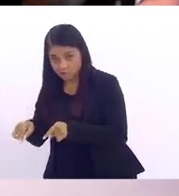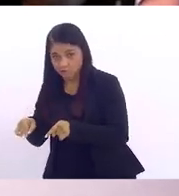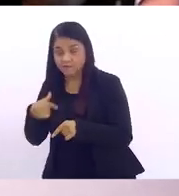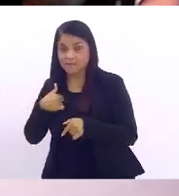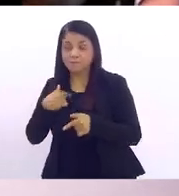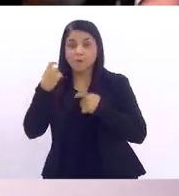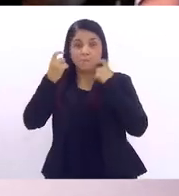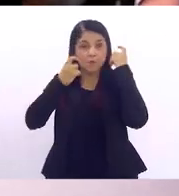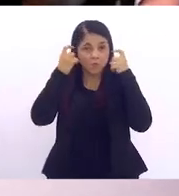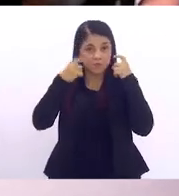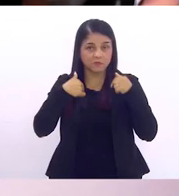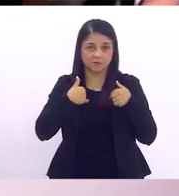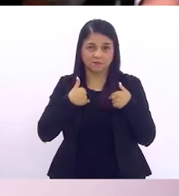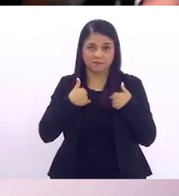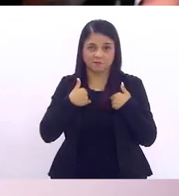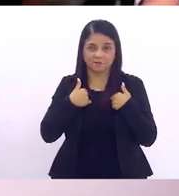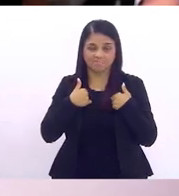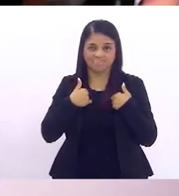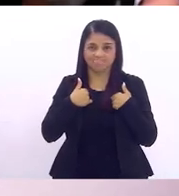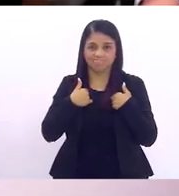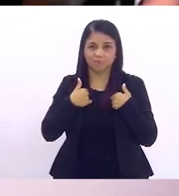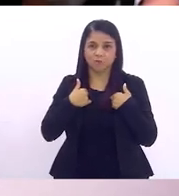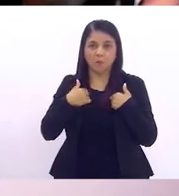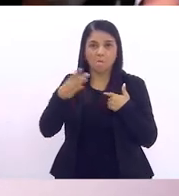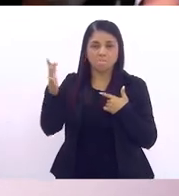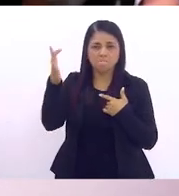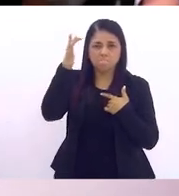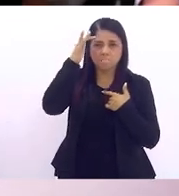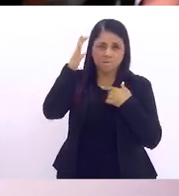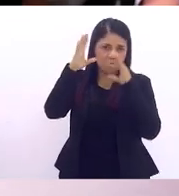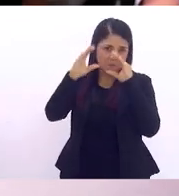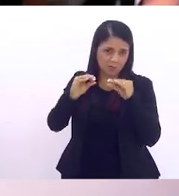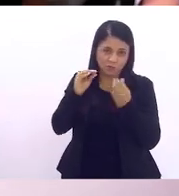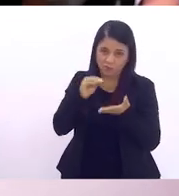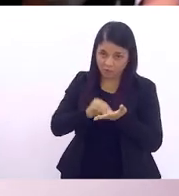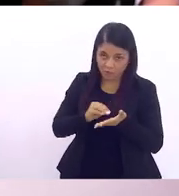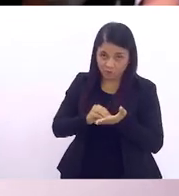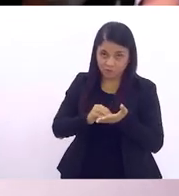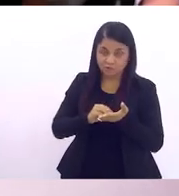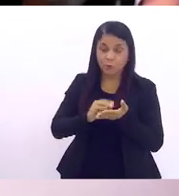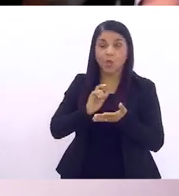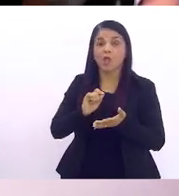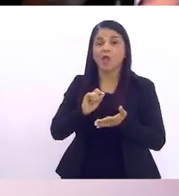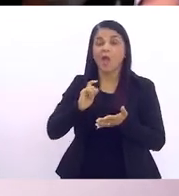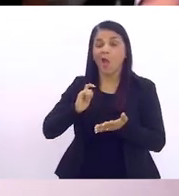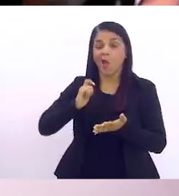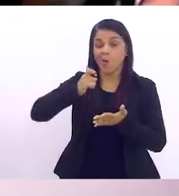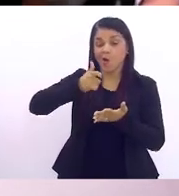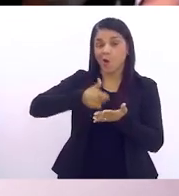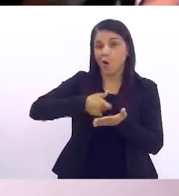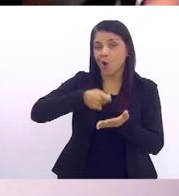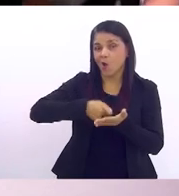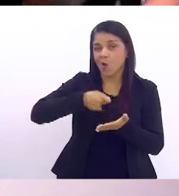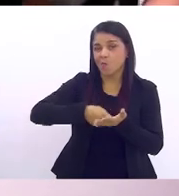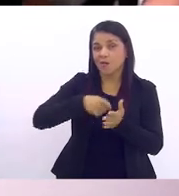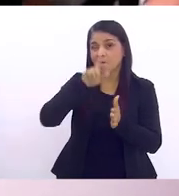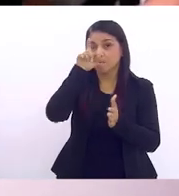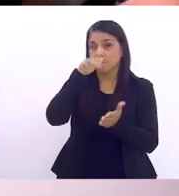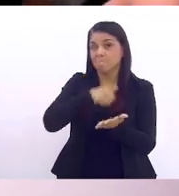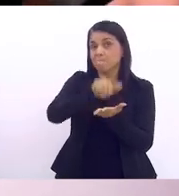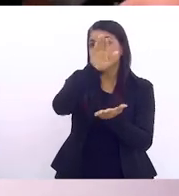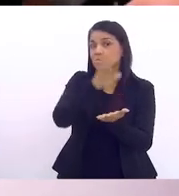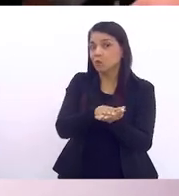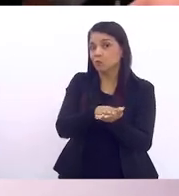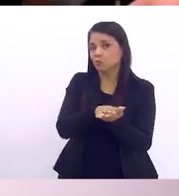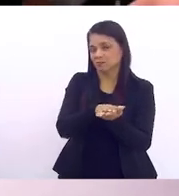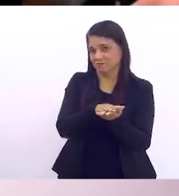ainda não tá totalmente maduro eh que é com a cobrança das multas a cobrança